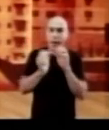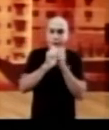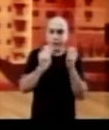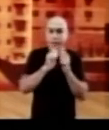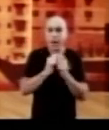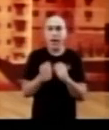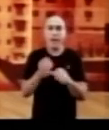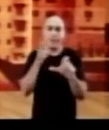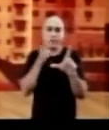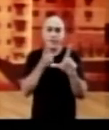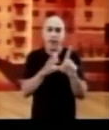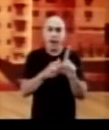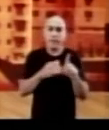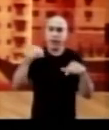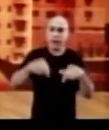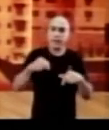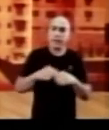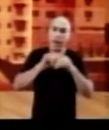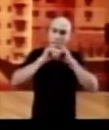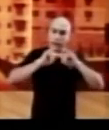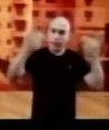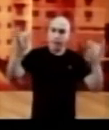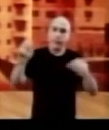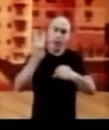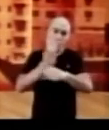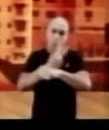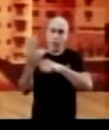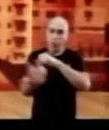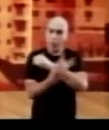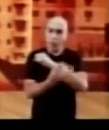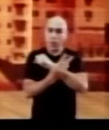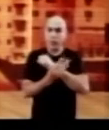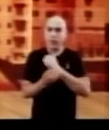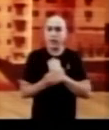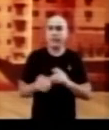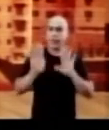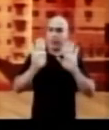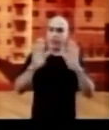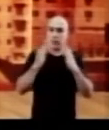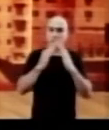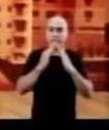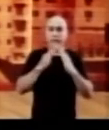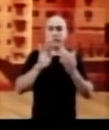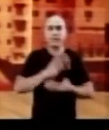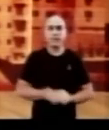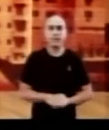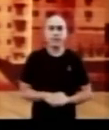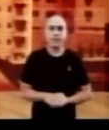live. E fica aqui o nosso recado: cuide de si, cuide do próximo, fique em casa.